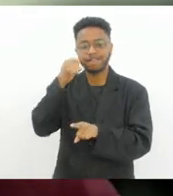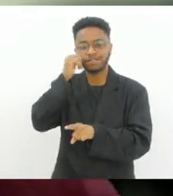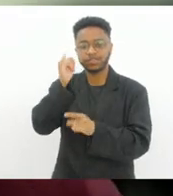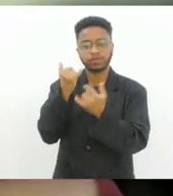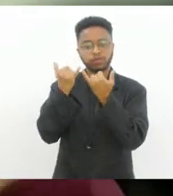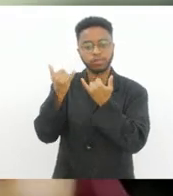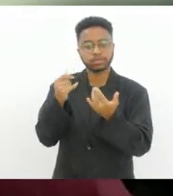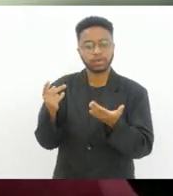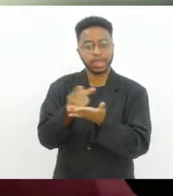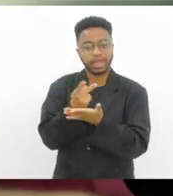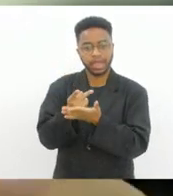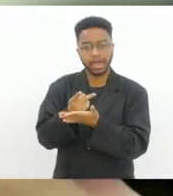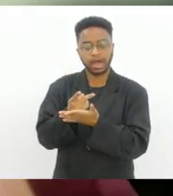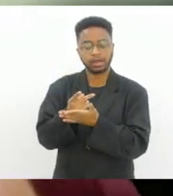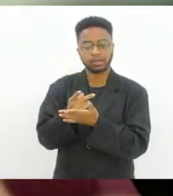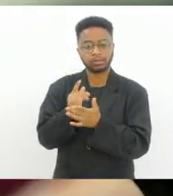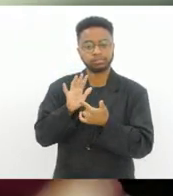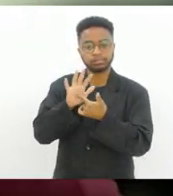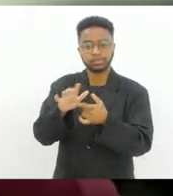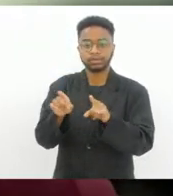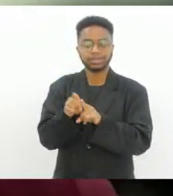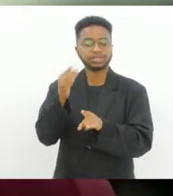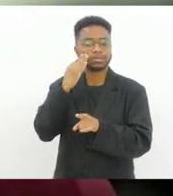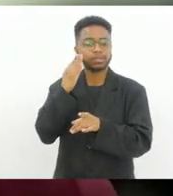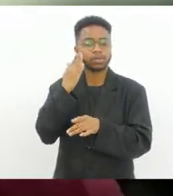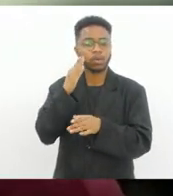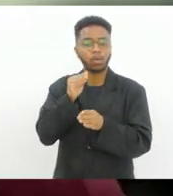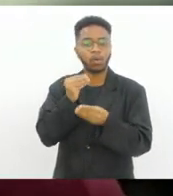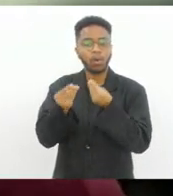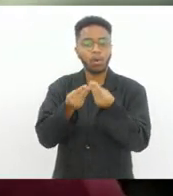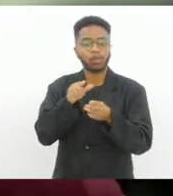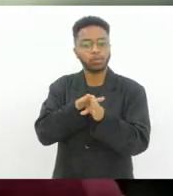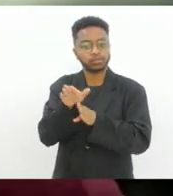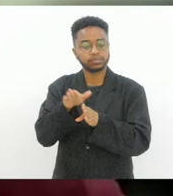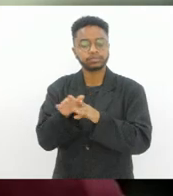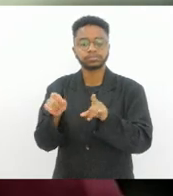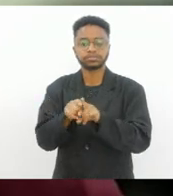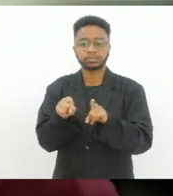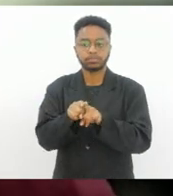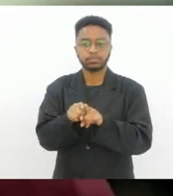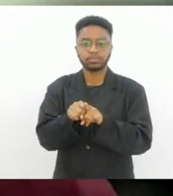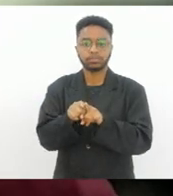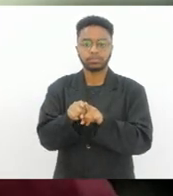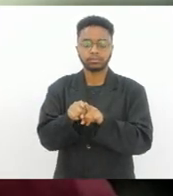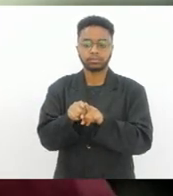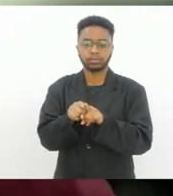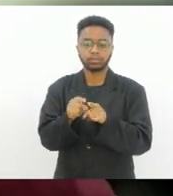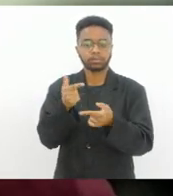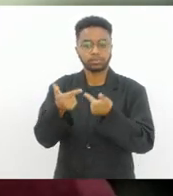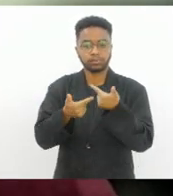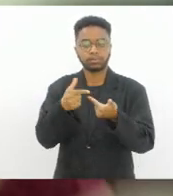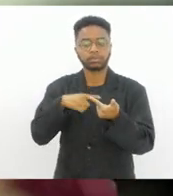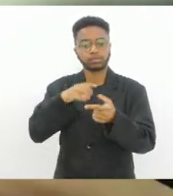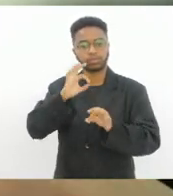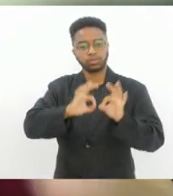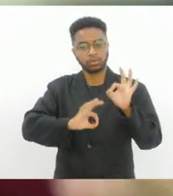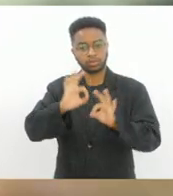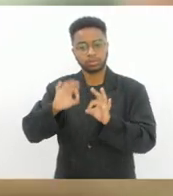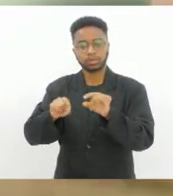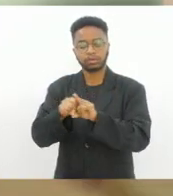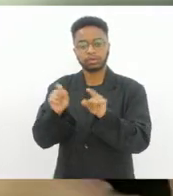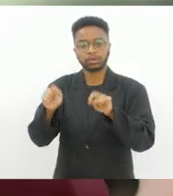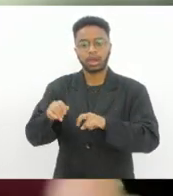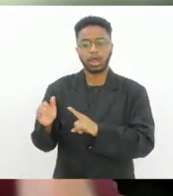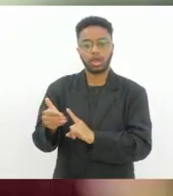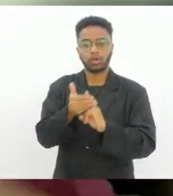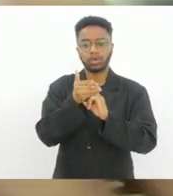para saberem como orientar, e também para que os serviços estejam organizados para acolher essa